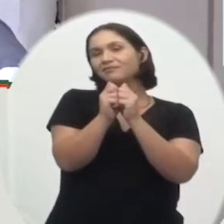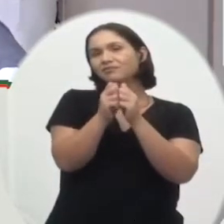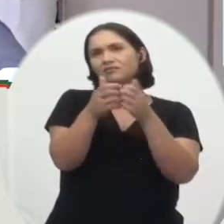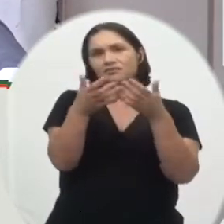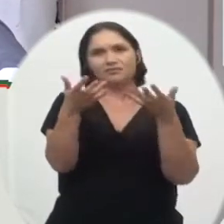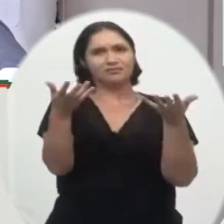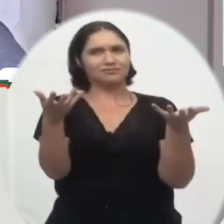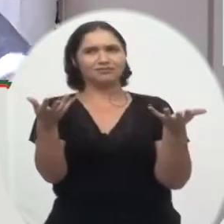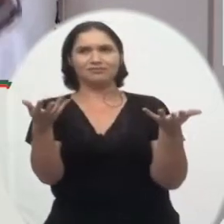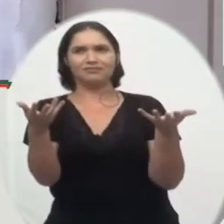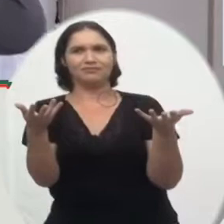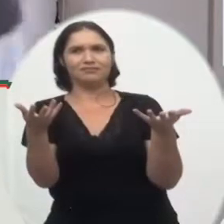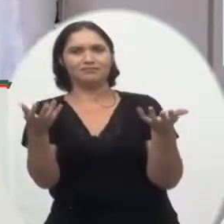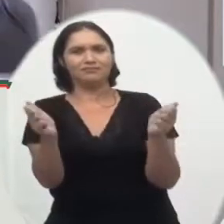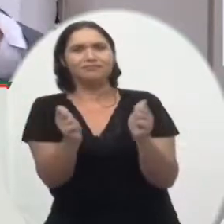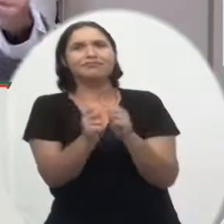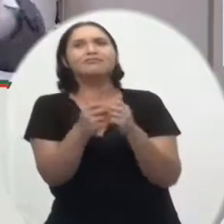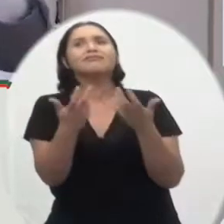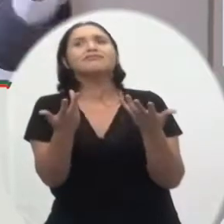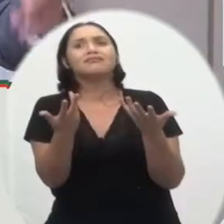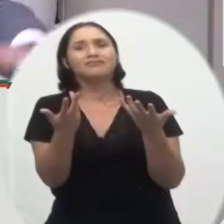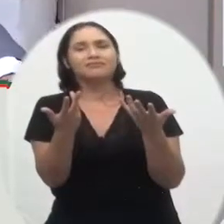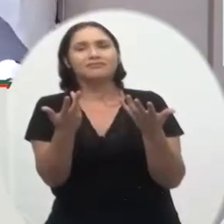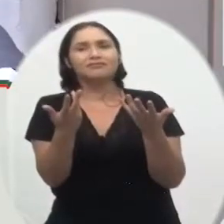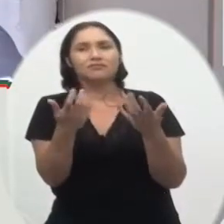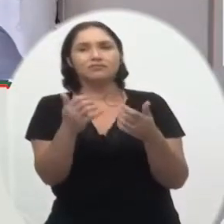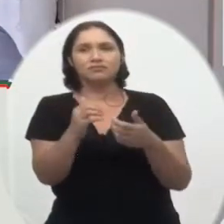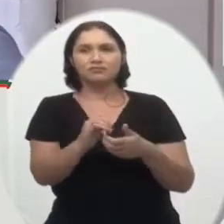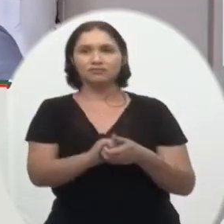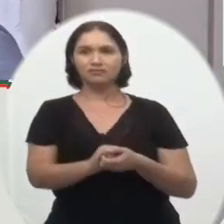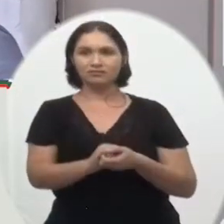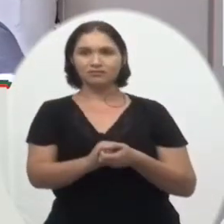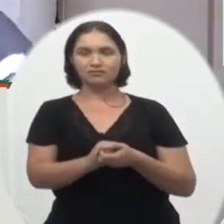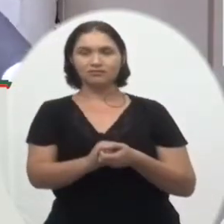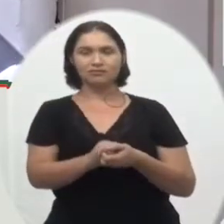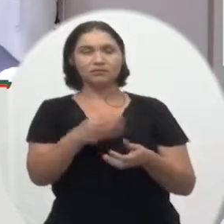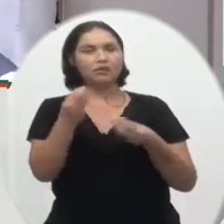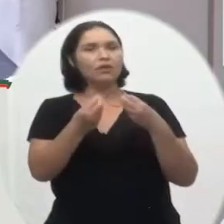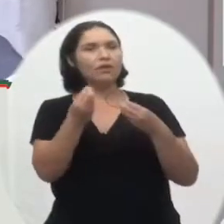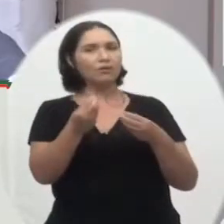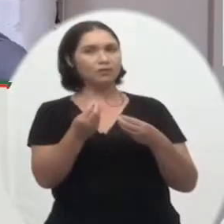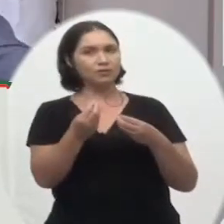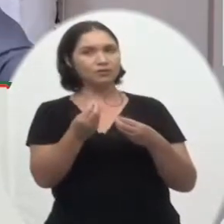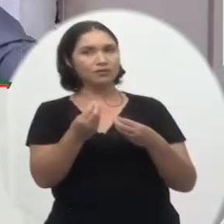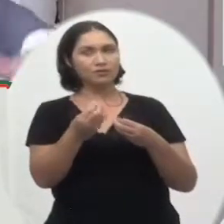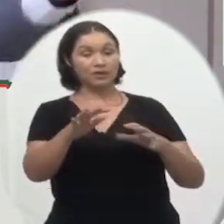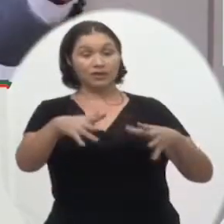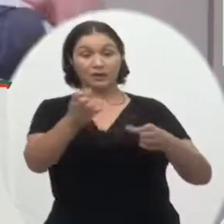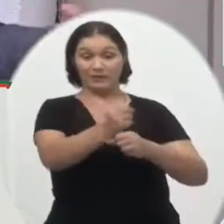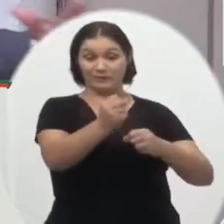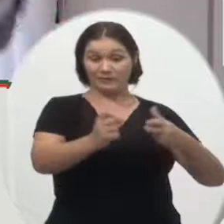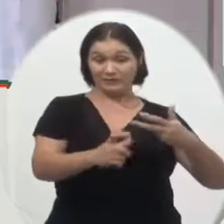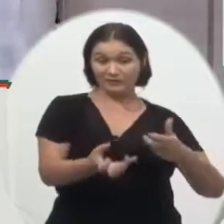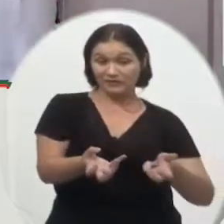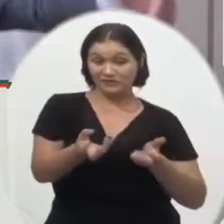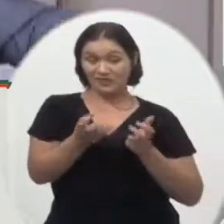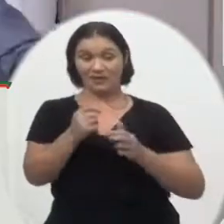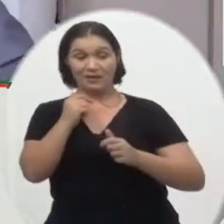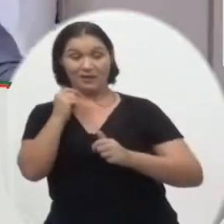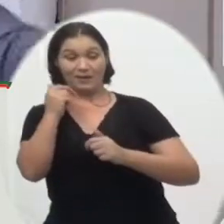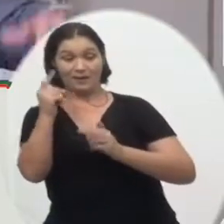Gente, que harmonia que é só unilateral. Pô, quando eles querem projeto, brigo, faz uma